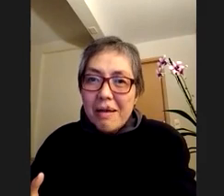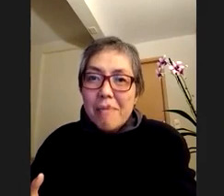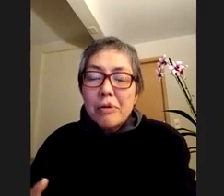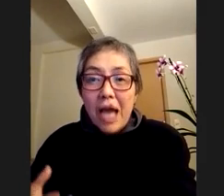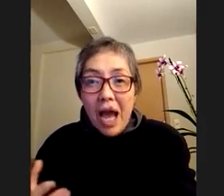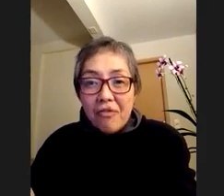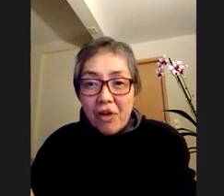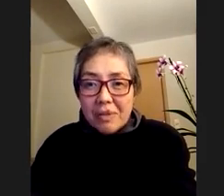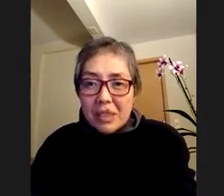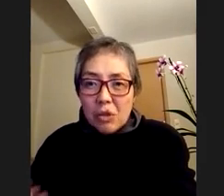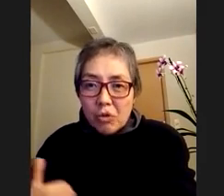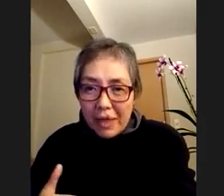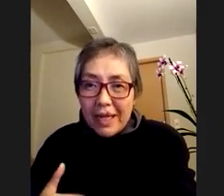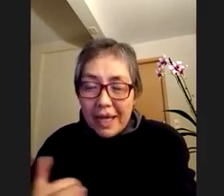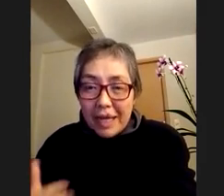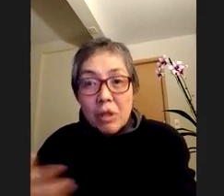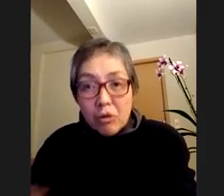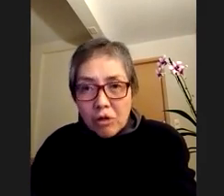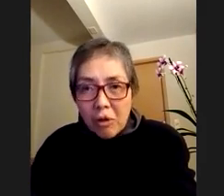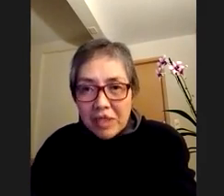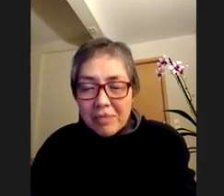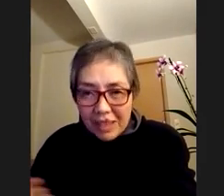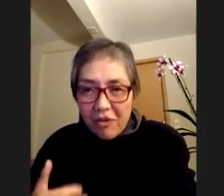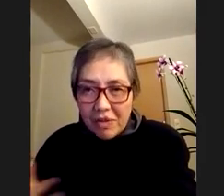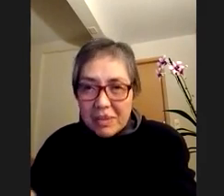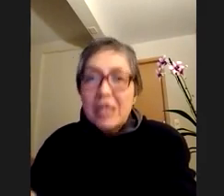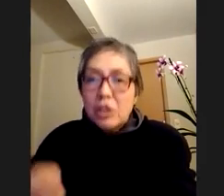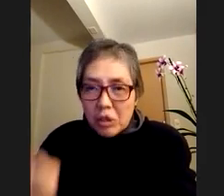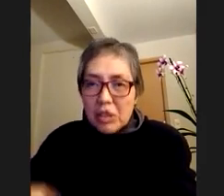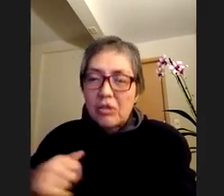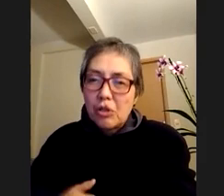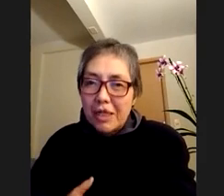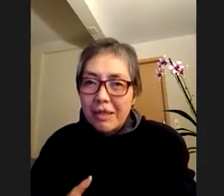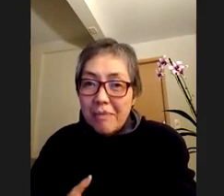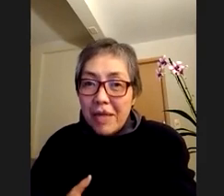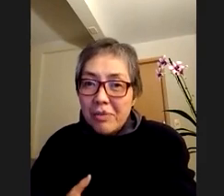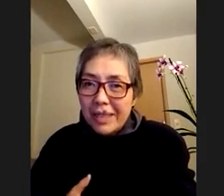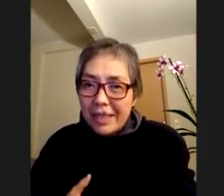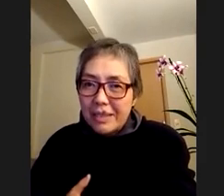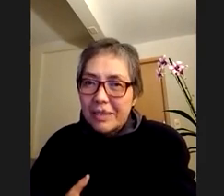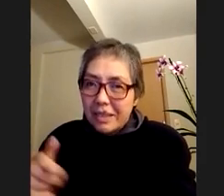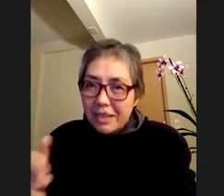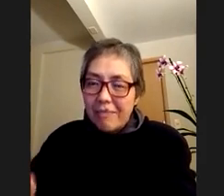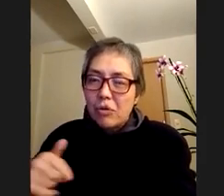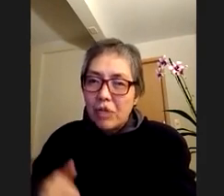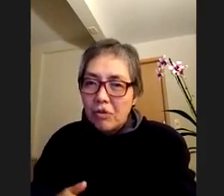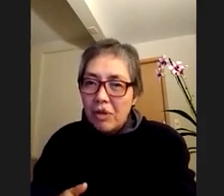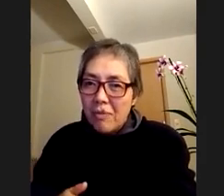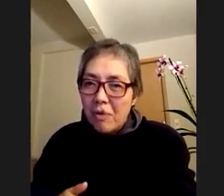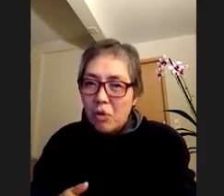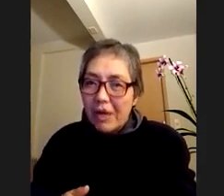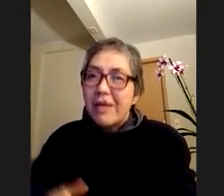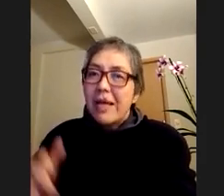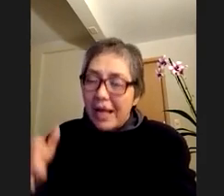né? Porque há formas de controlar, claro, não totalmente, mas há formas. Diminuição da jornada de trabalho é uma delas, distanciamento dentro é